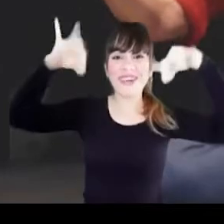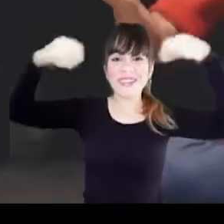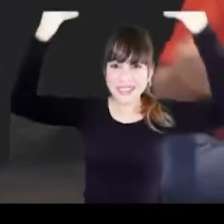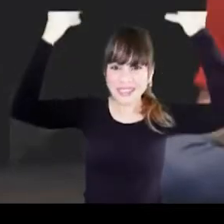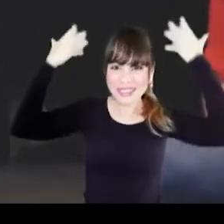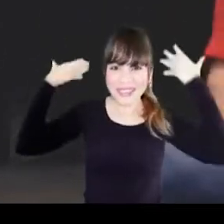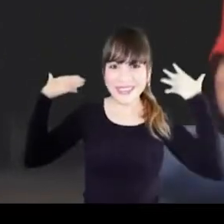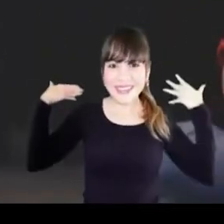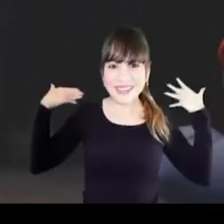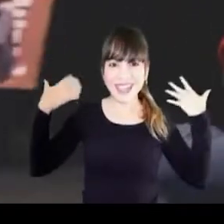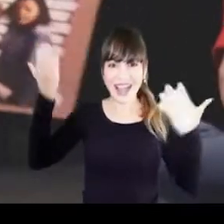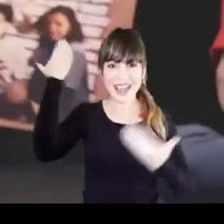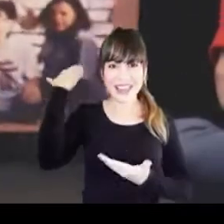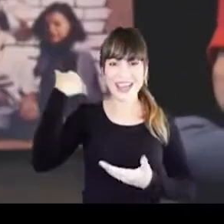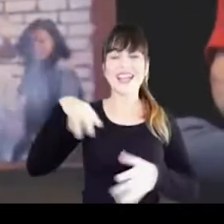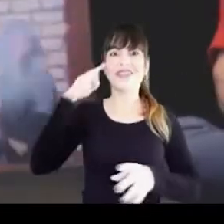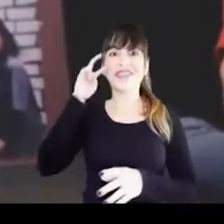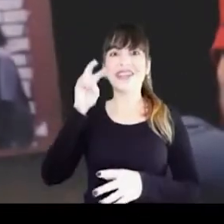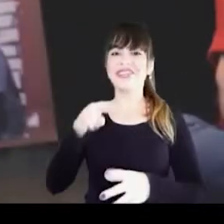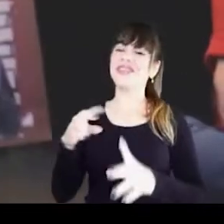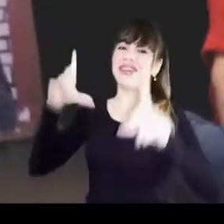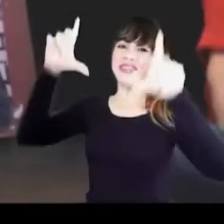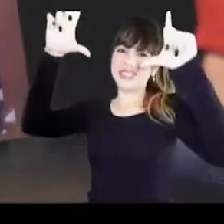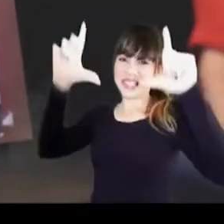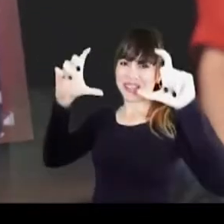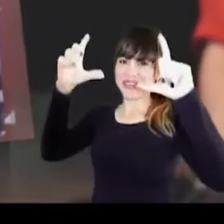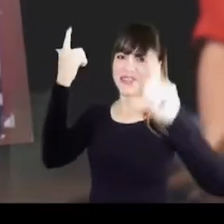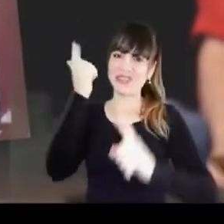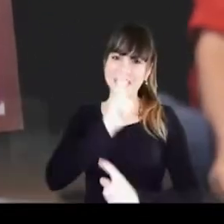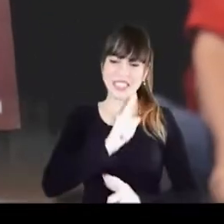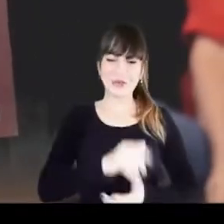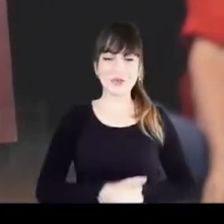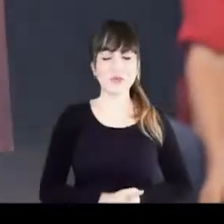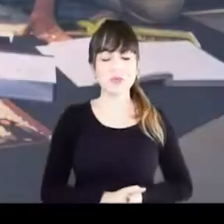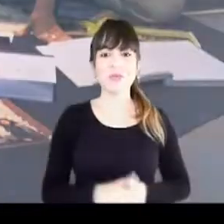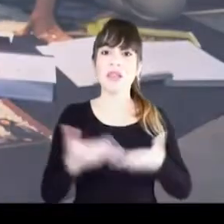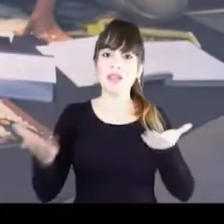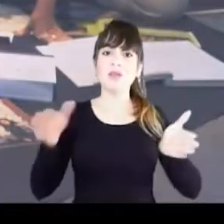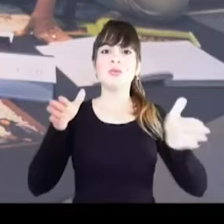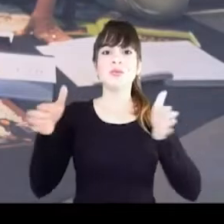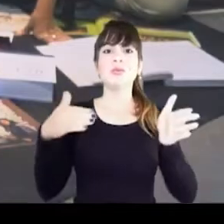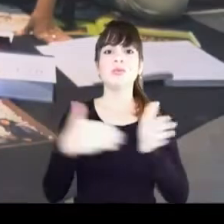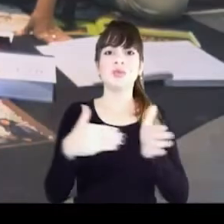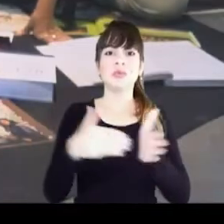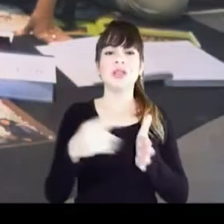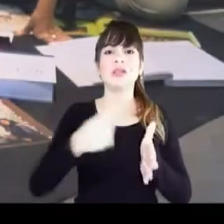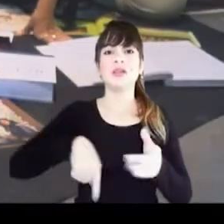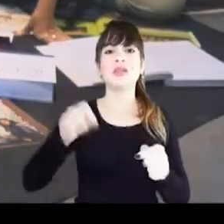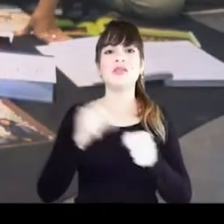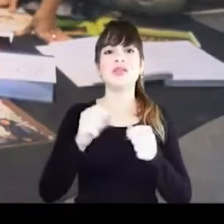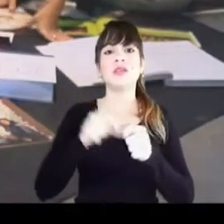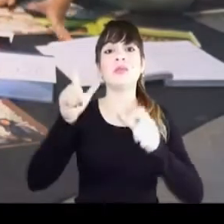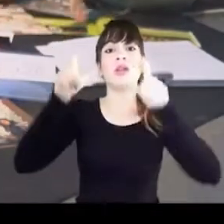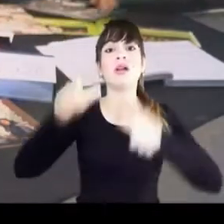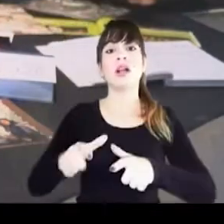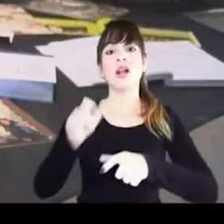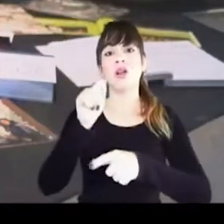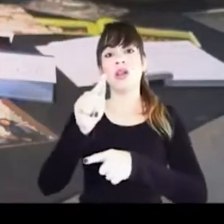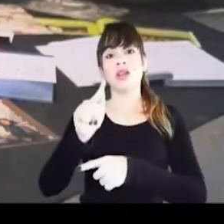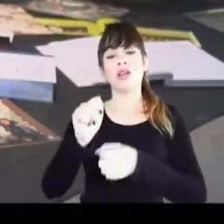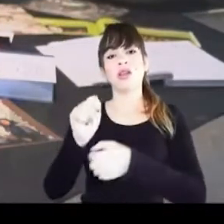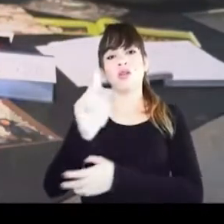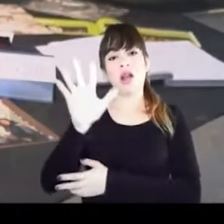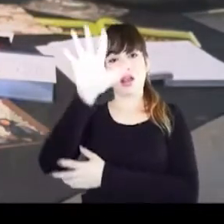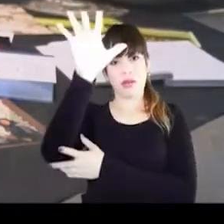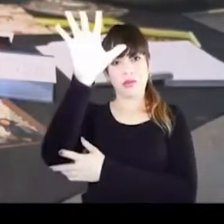era nessa situação que se trabalhava muito... na época, né? Tá, é muito bacana aí? De ver. Nesse período, olha, a gente fez isso em